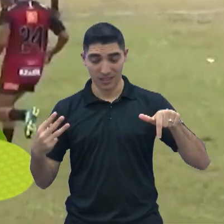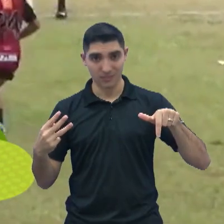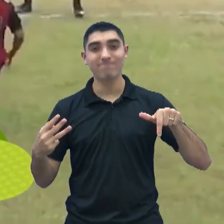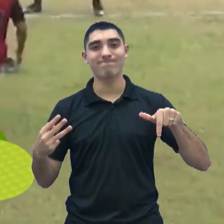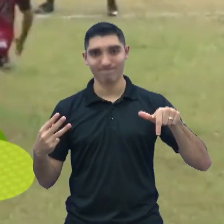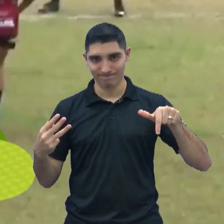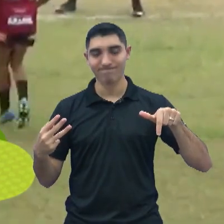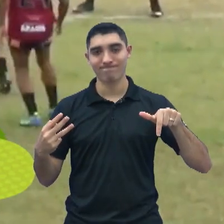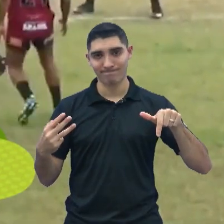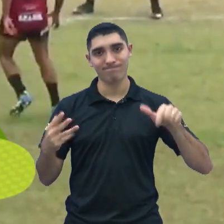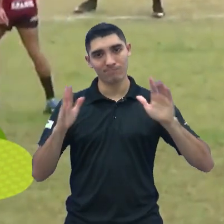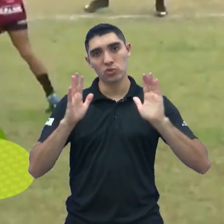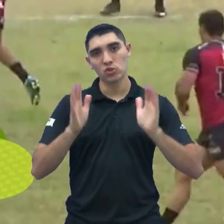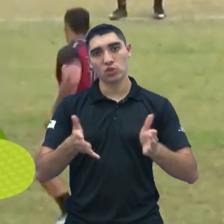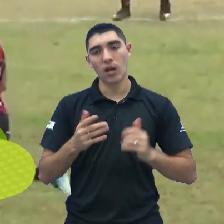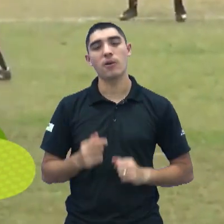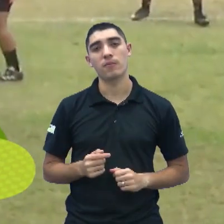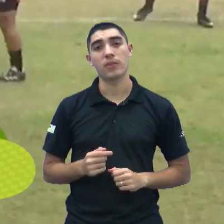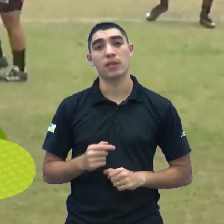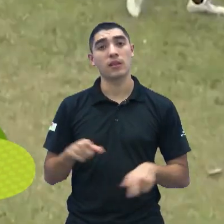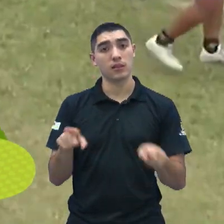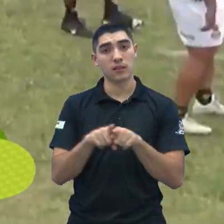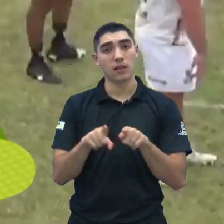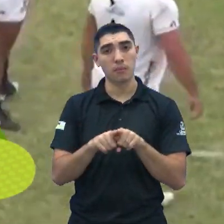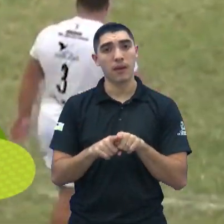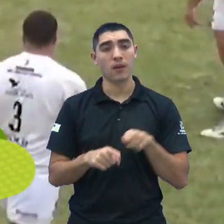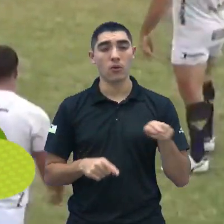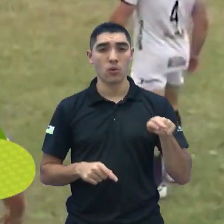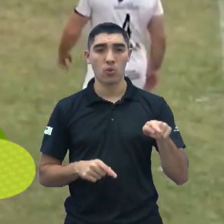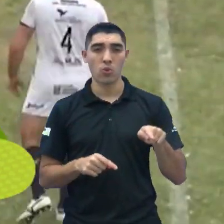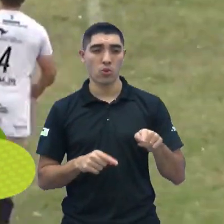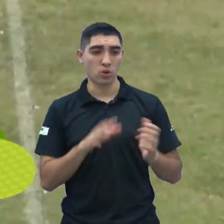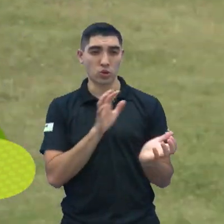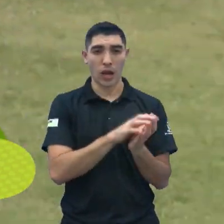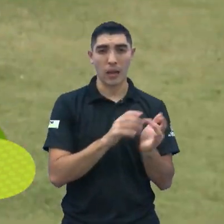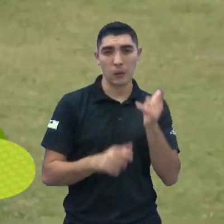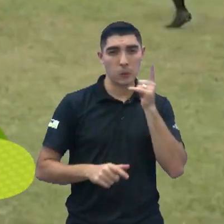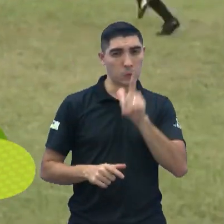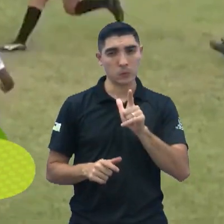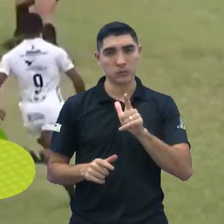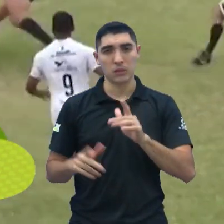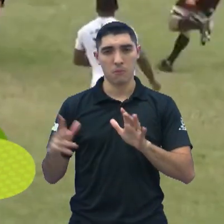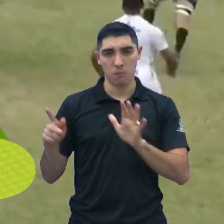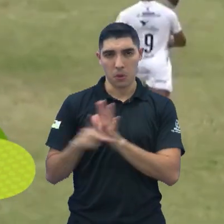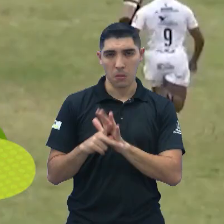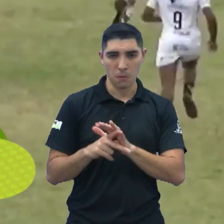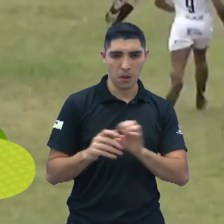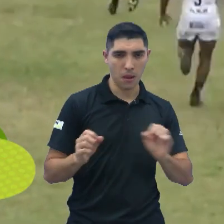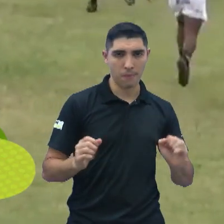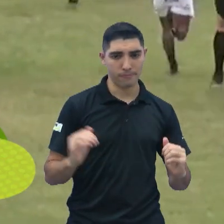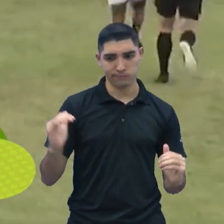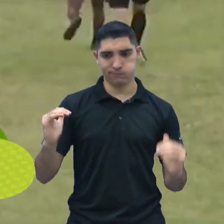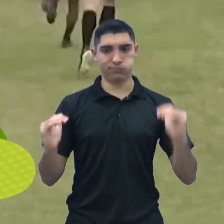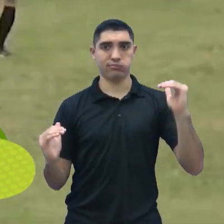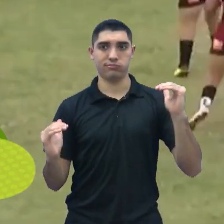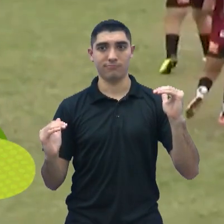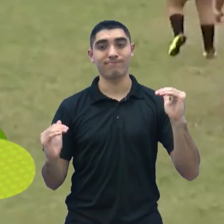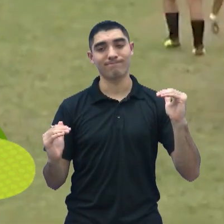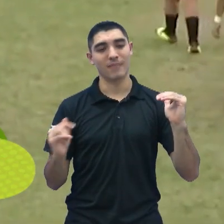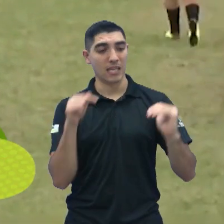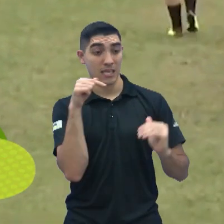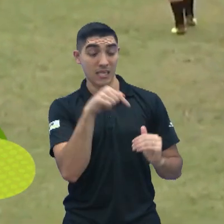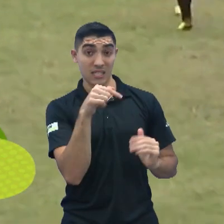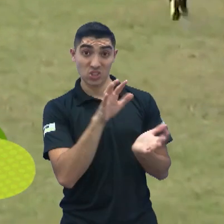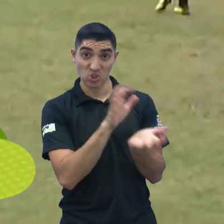e um ainda de quebra, né? E assegurou 5-1, né, de tries, né? E assegurou a vaga na grande final